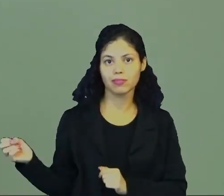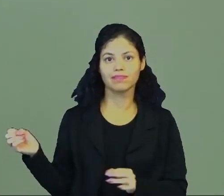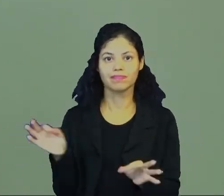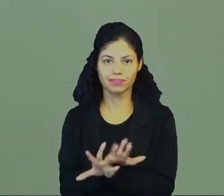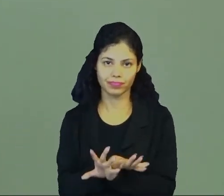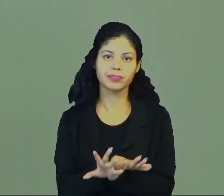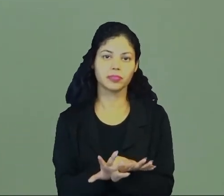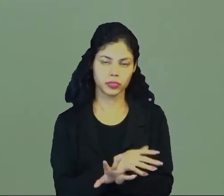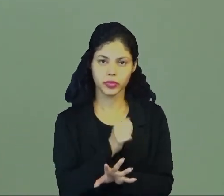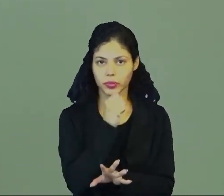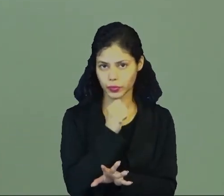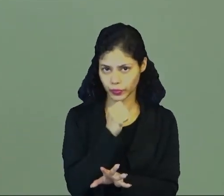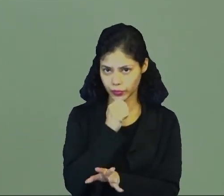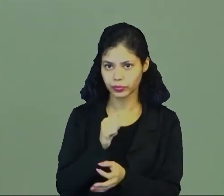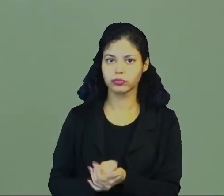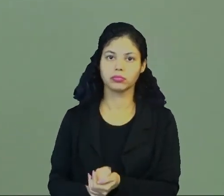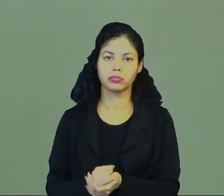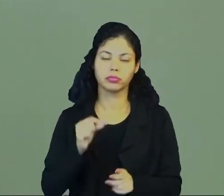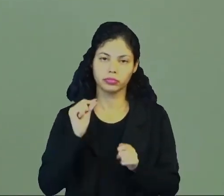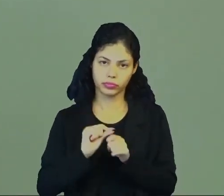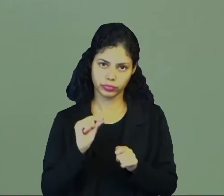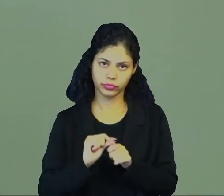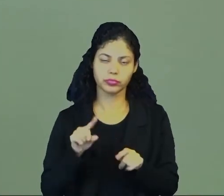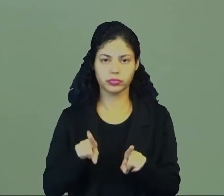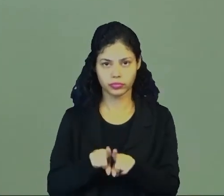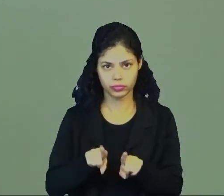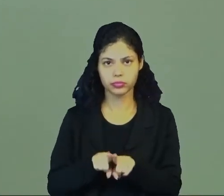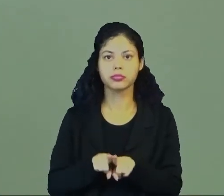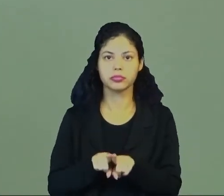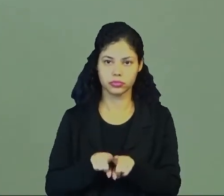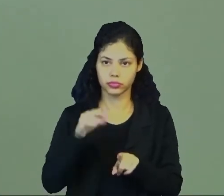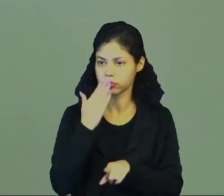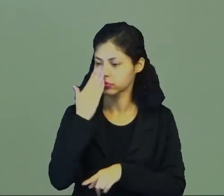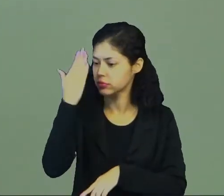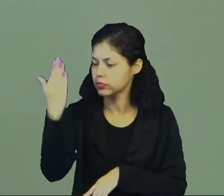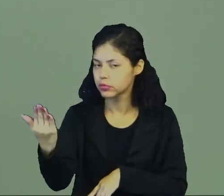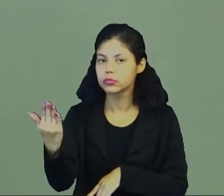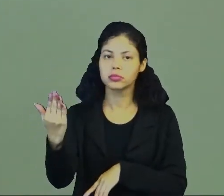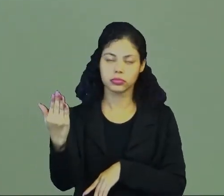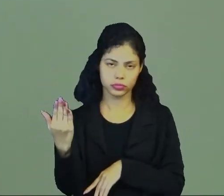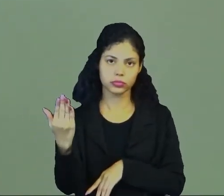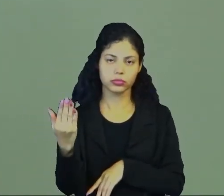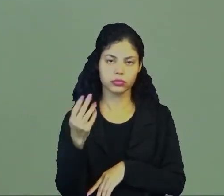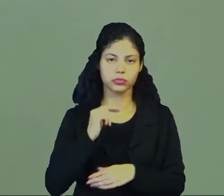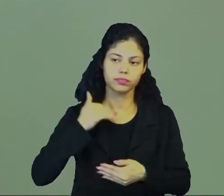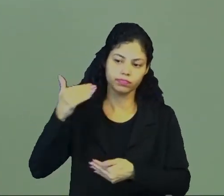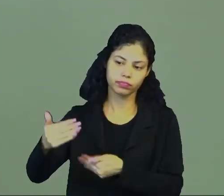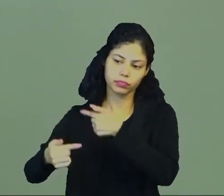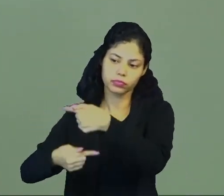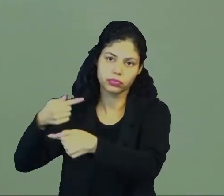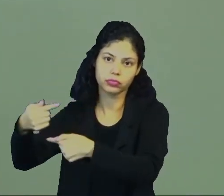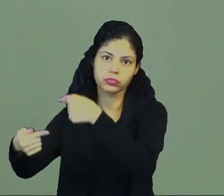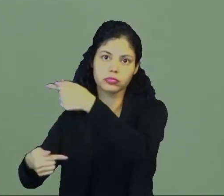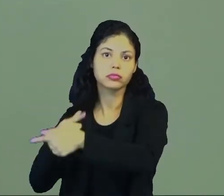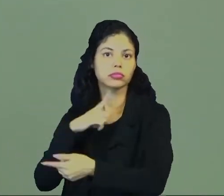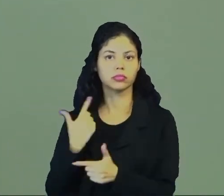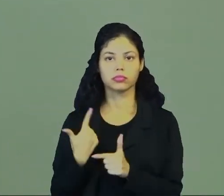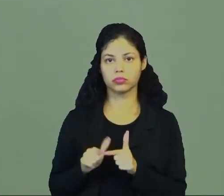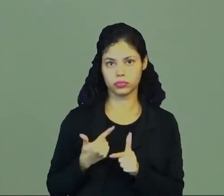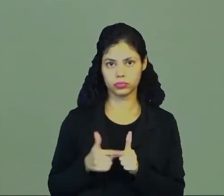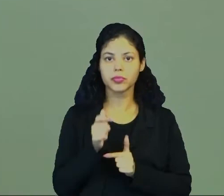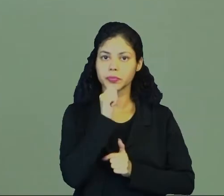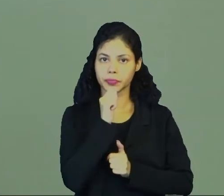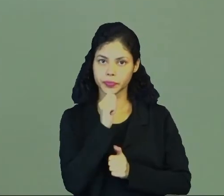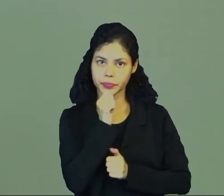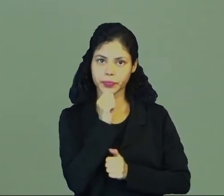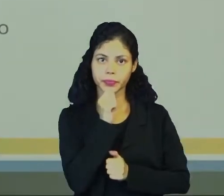a biodiversidade e também afetam aí mais à frente, principalmente, né, para as gerações mais futuras que terão problemas aí